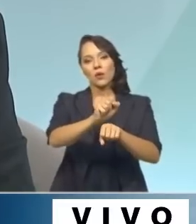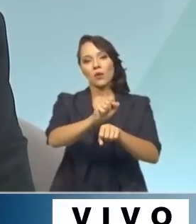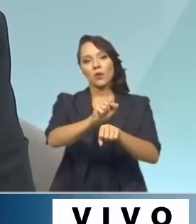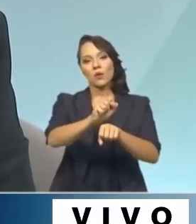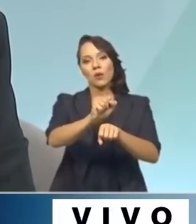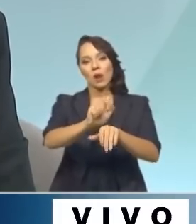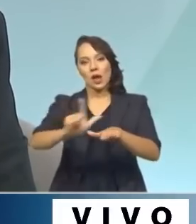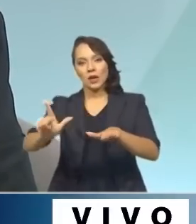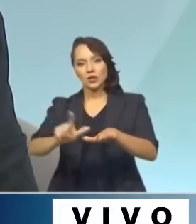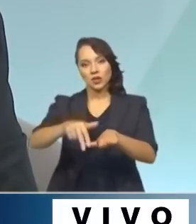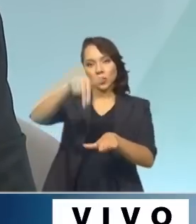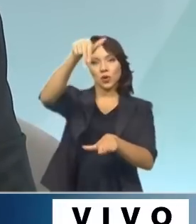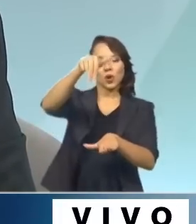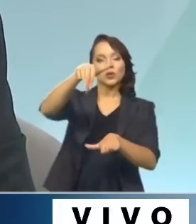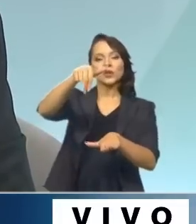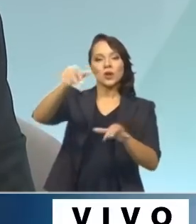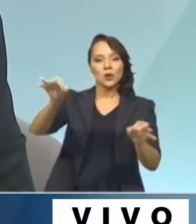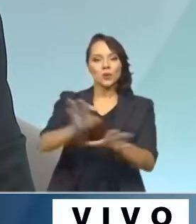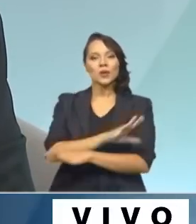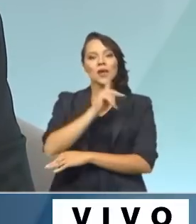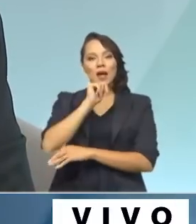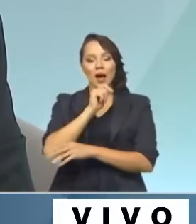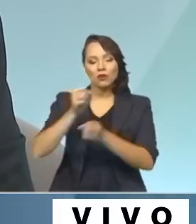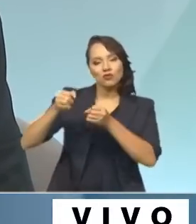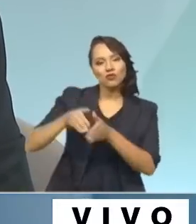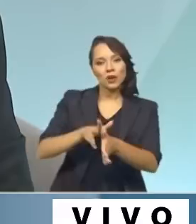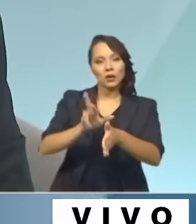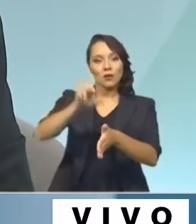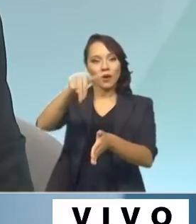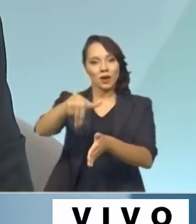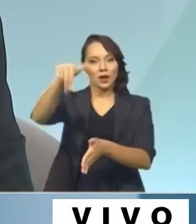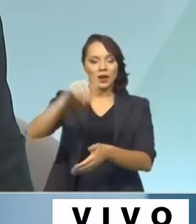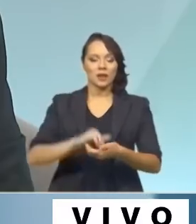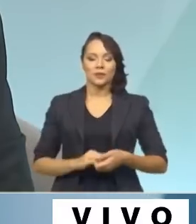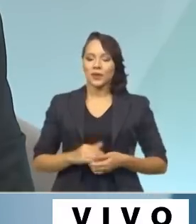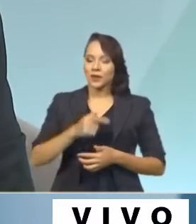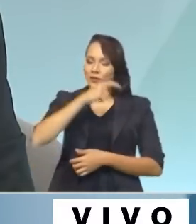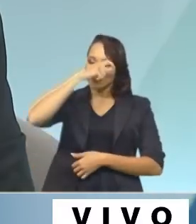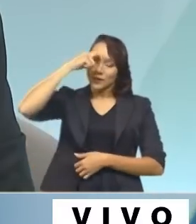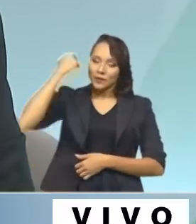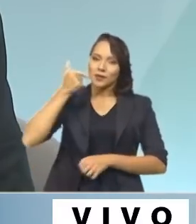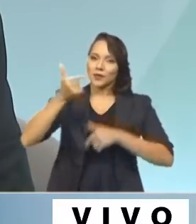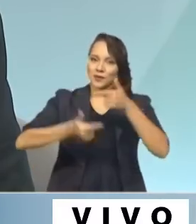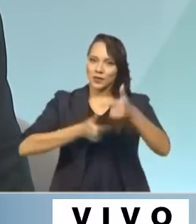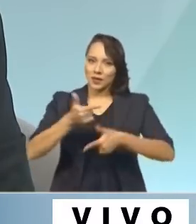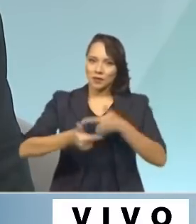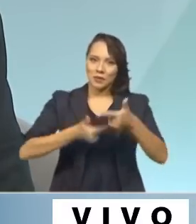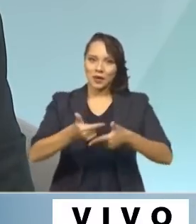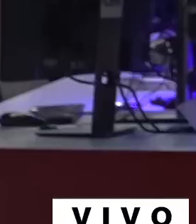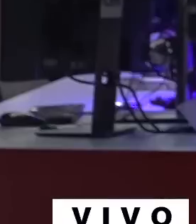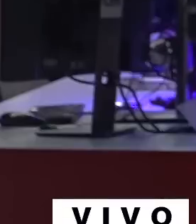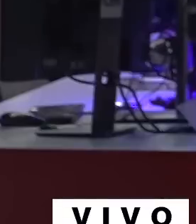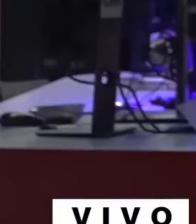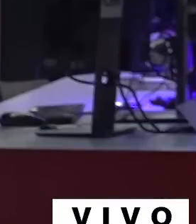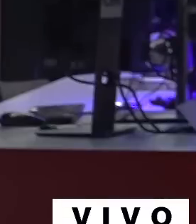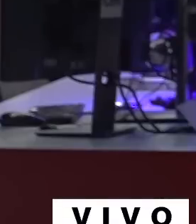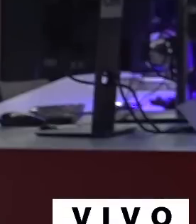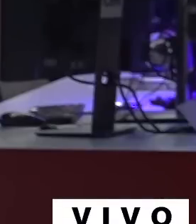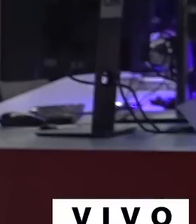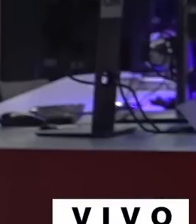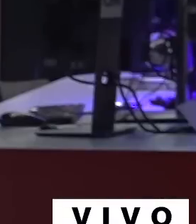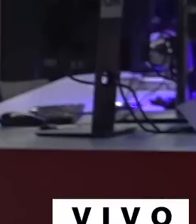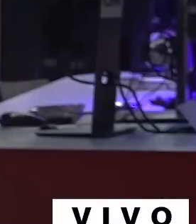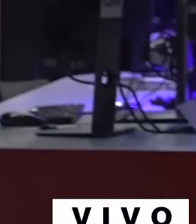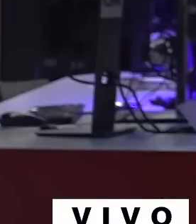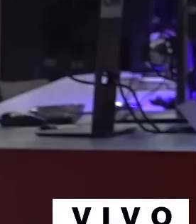eleito presidente do senado o bolsonaro teria prometido a lira que vai apoiar para ser reeleito presidente da Câmara